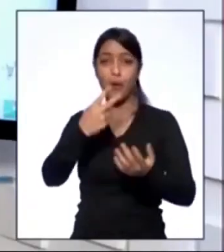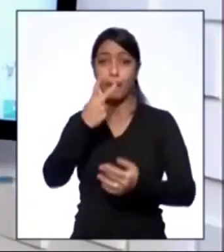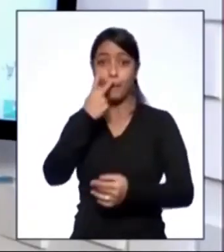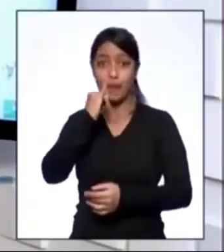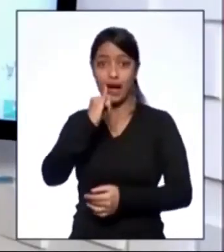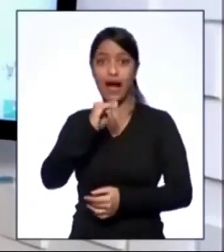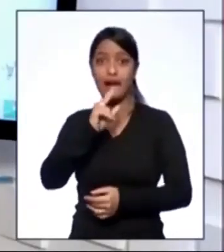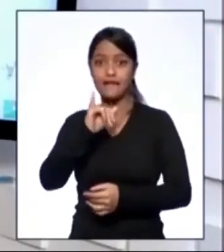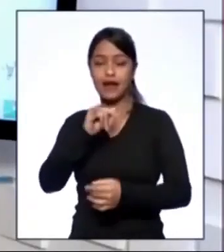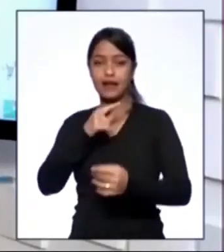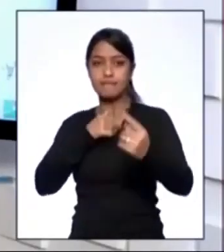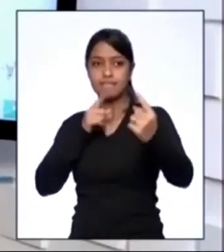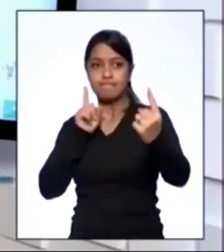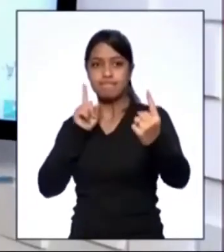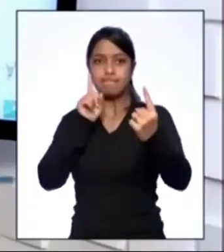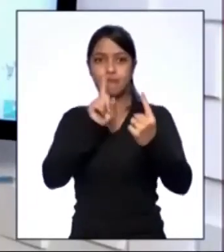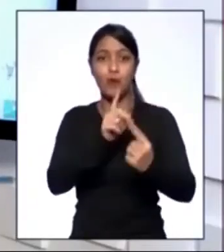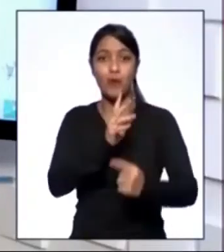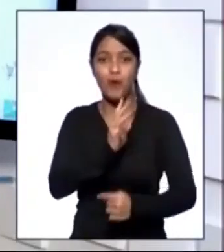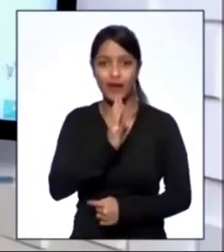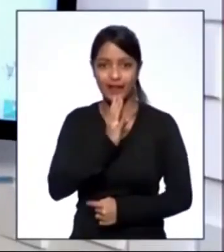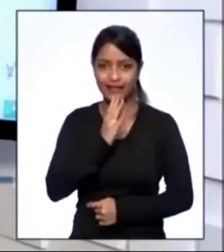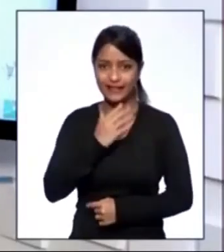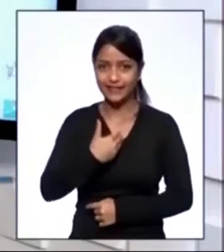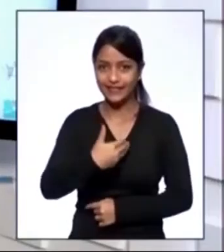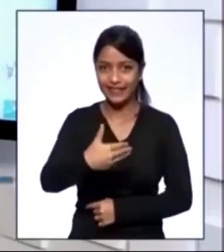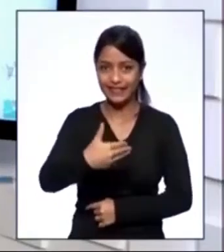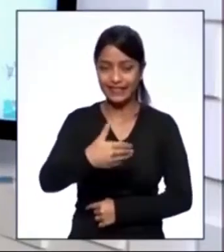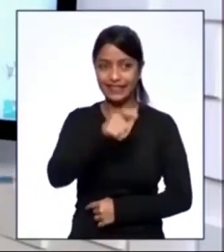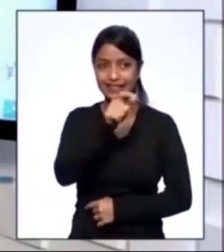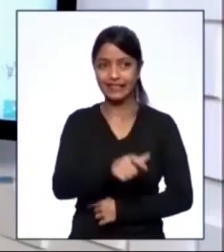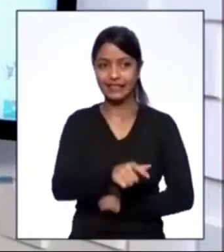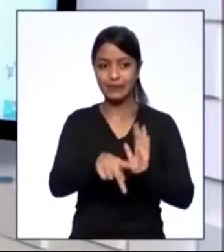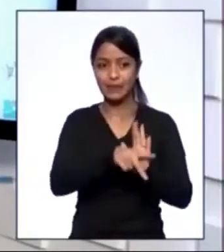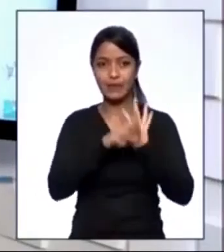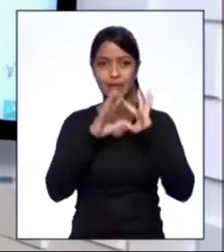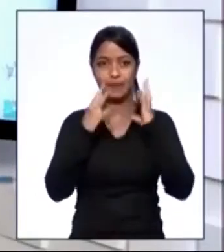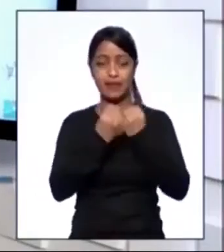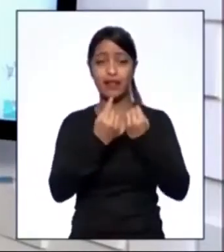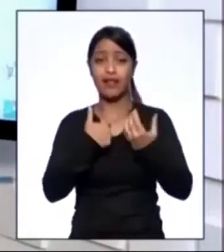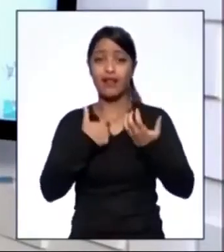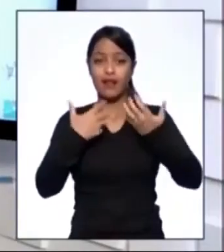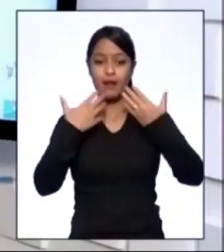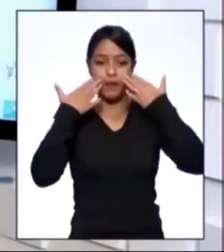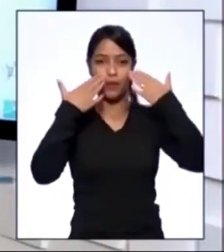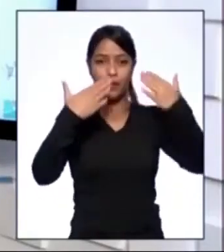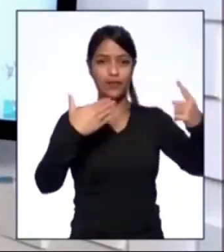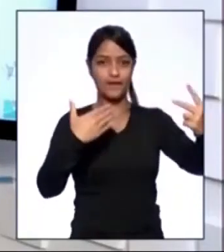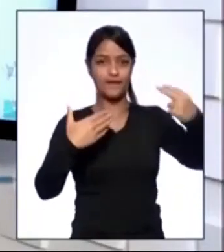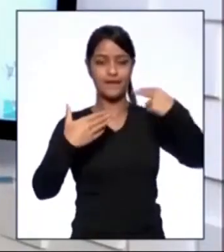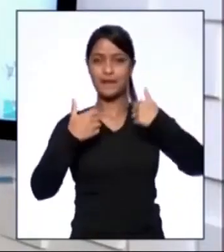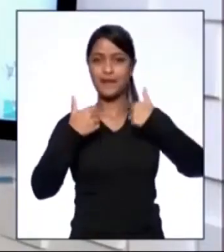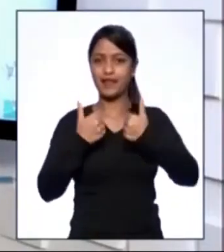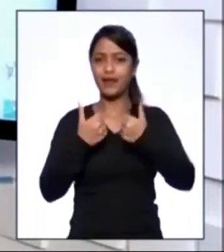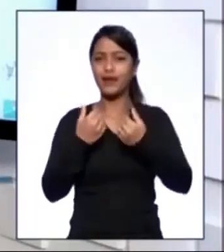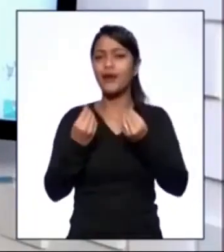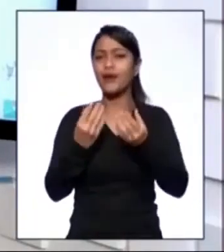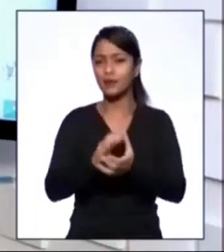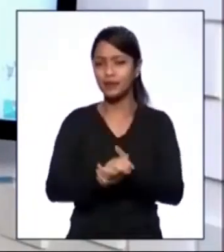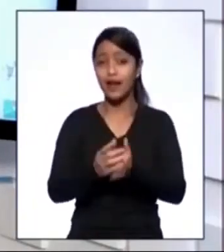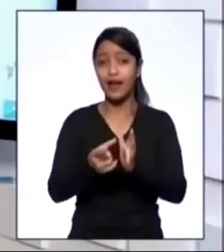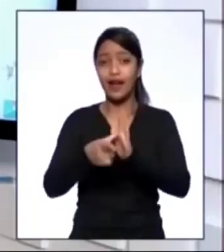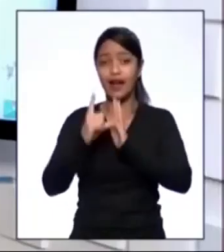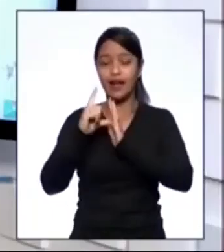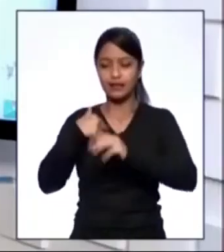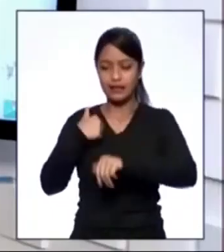só, aquele momento do conhecer alguém da família. Você quer causar uma boa impressão. Então, você vai lá, você treina o que